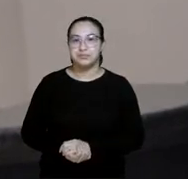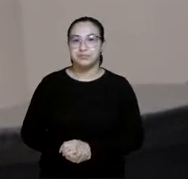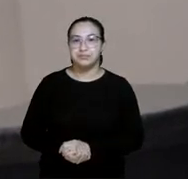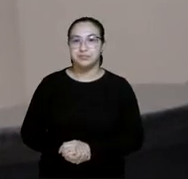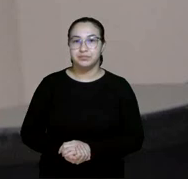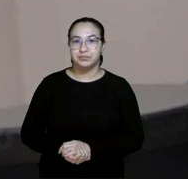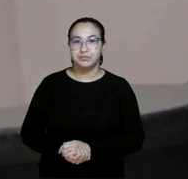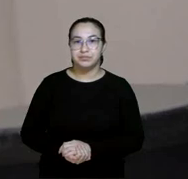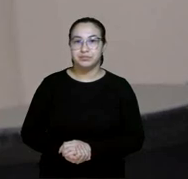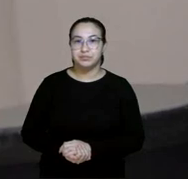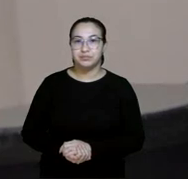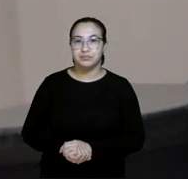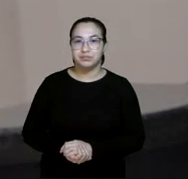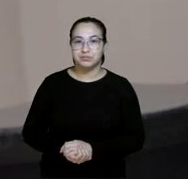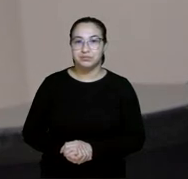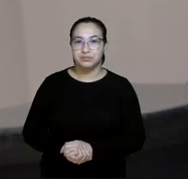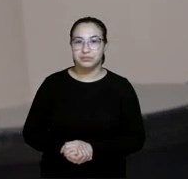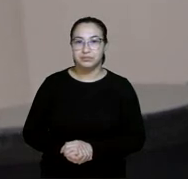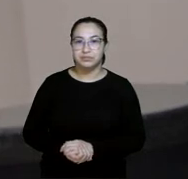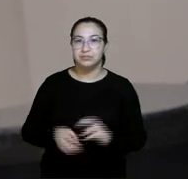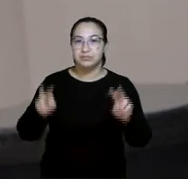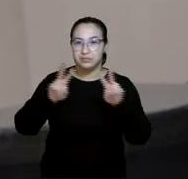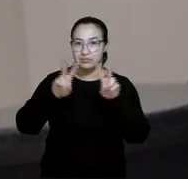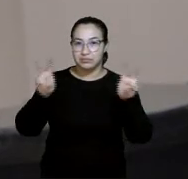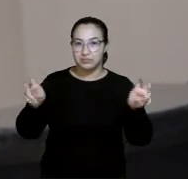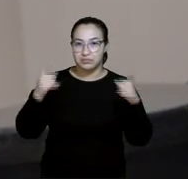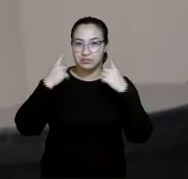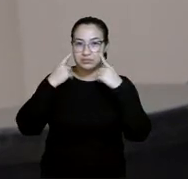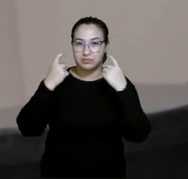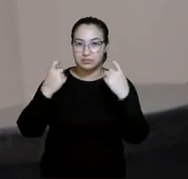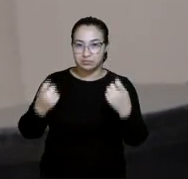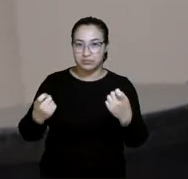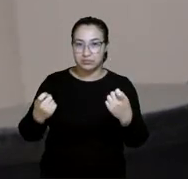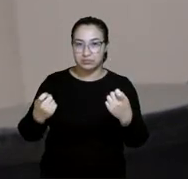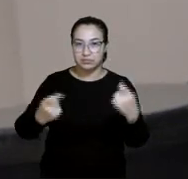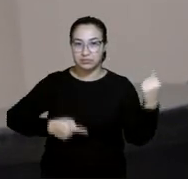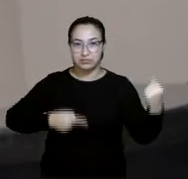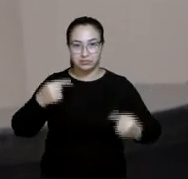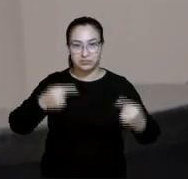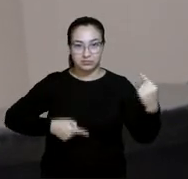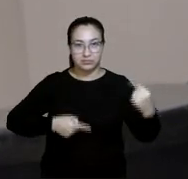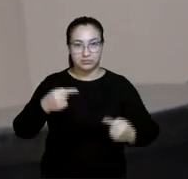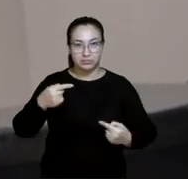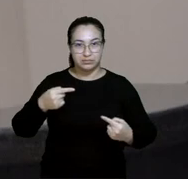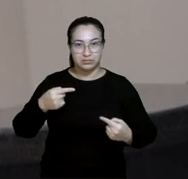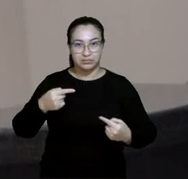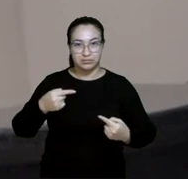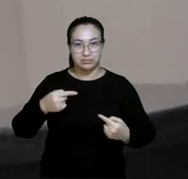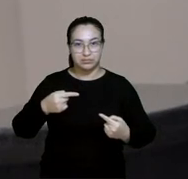especificamente da questão da violência política de gênero. Pois bem,